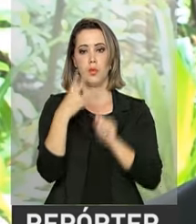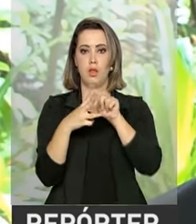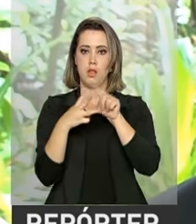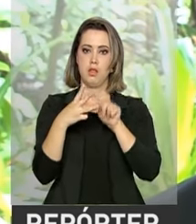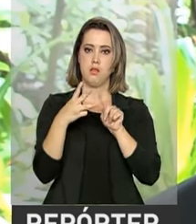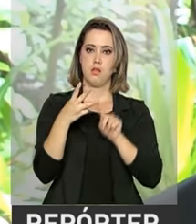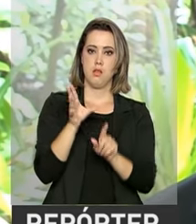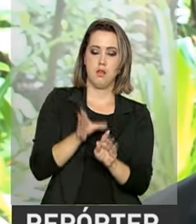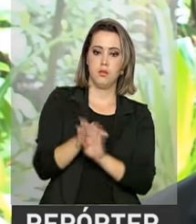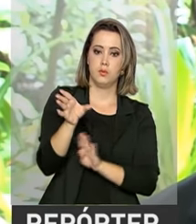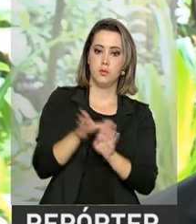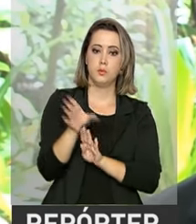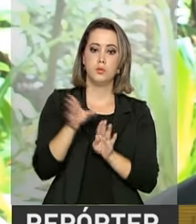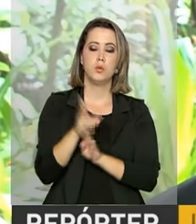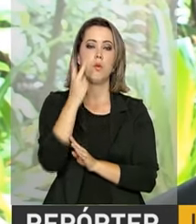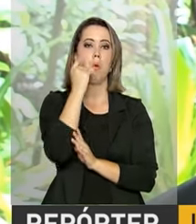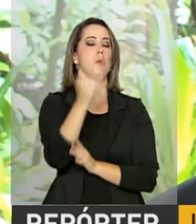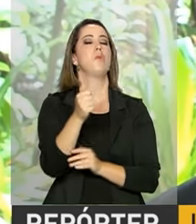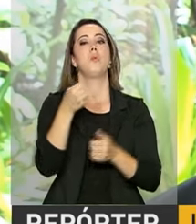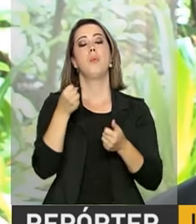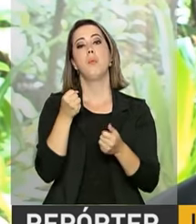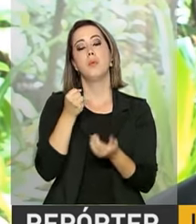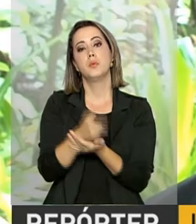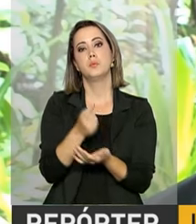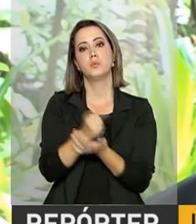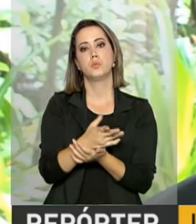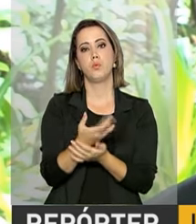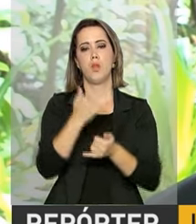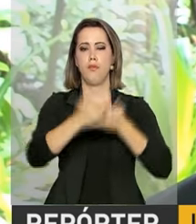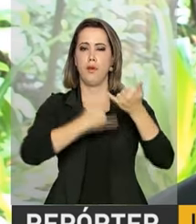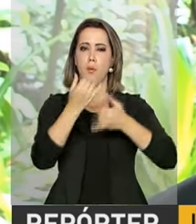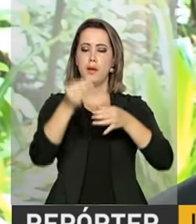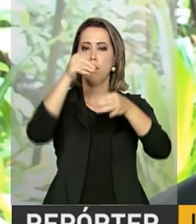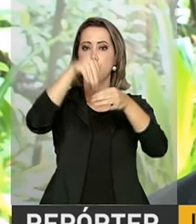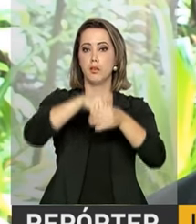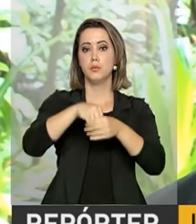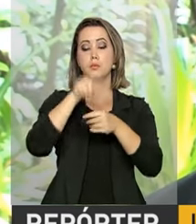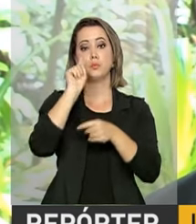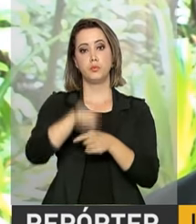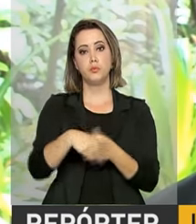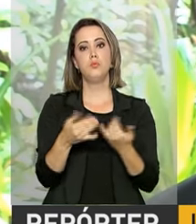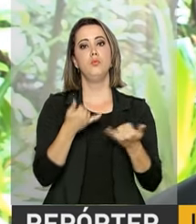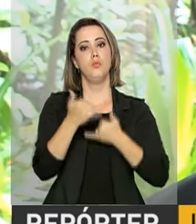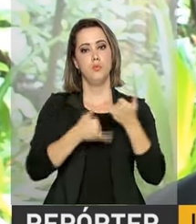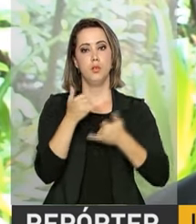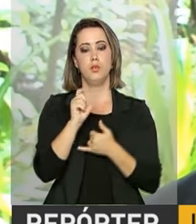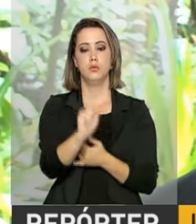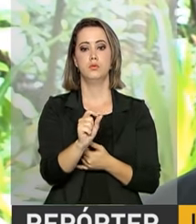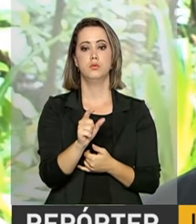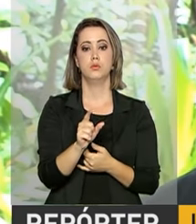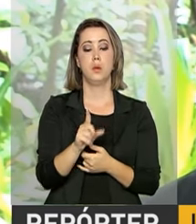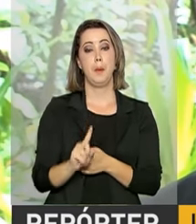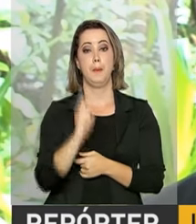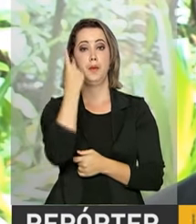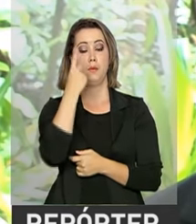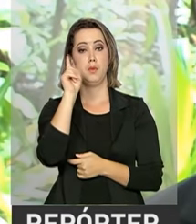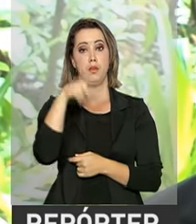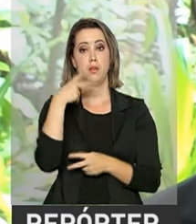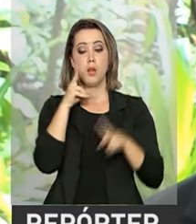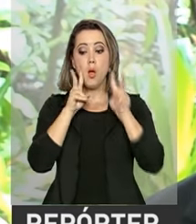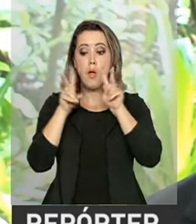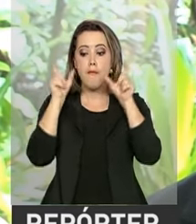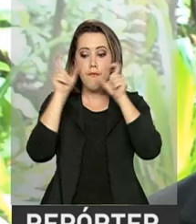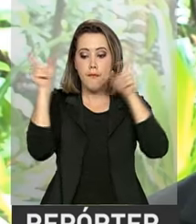pais que estão comprando ovos que venham com brindes acoplados, né, que sejam brinquedos. A primeira delas é